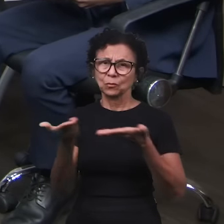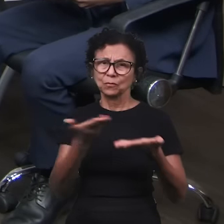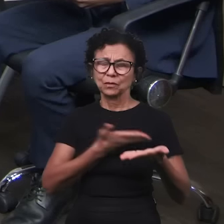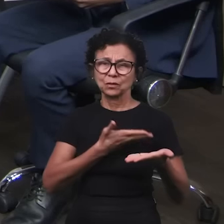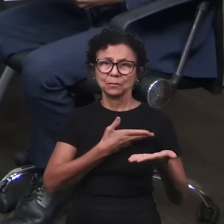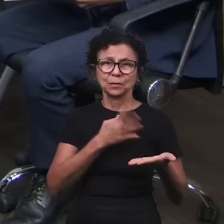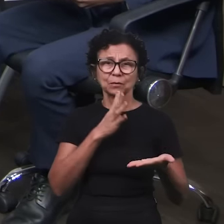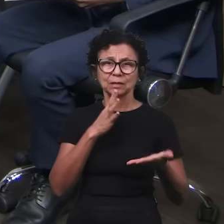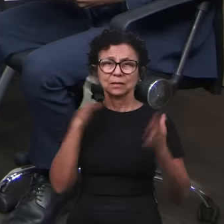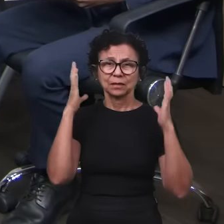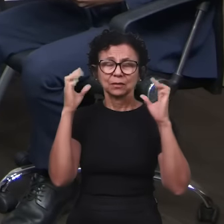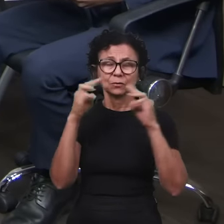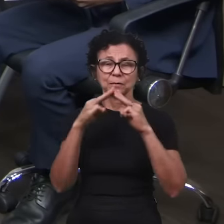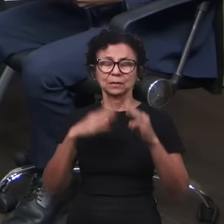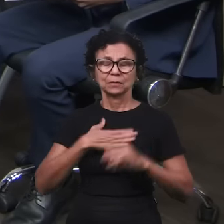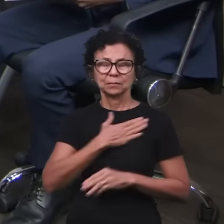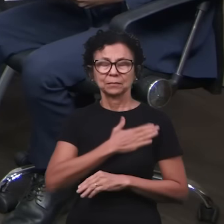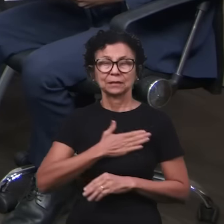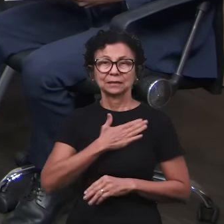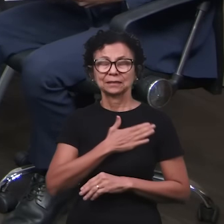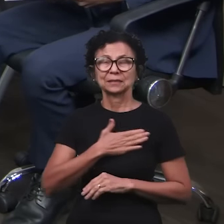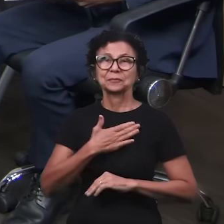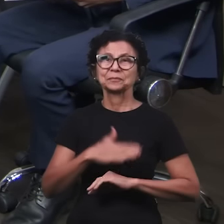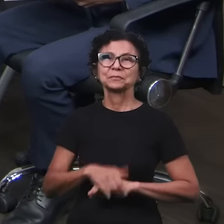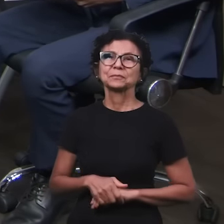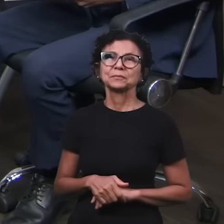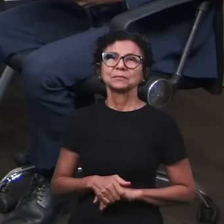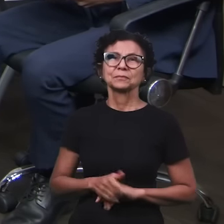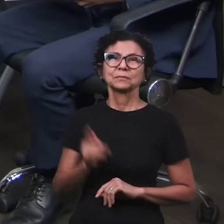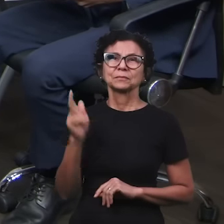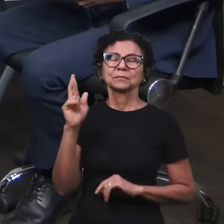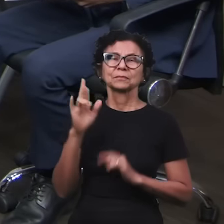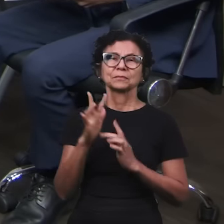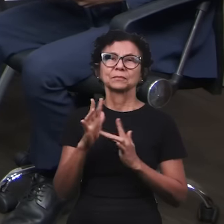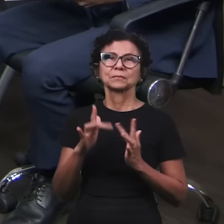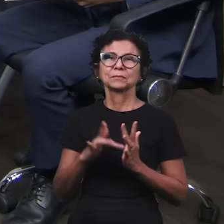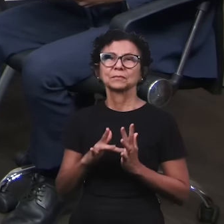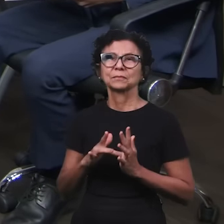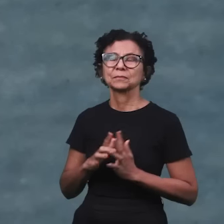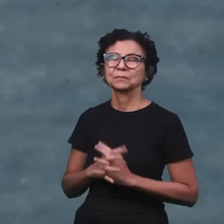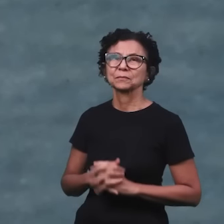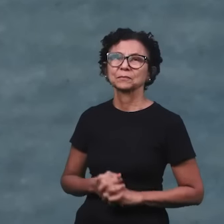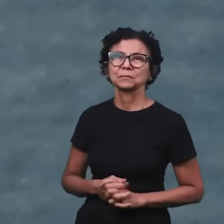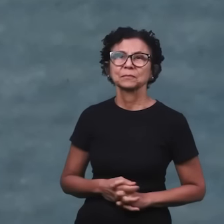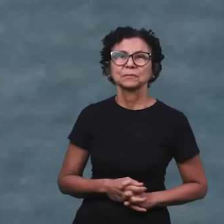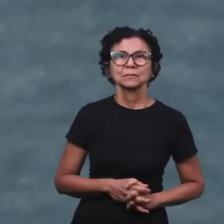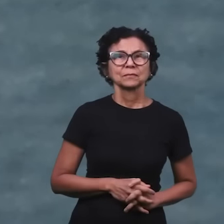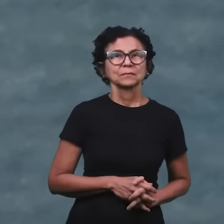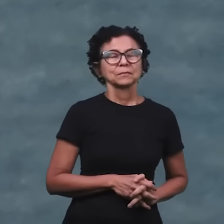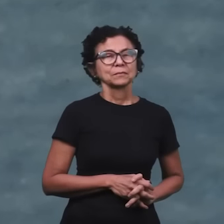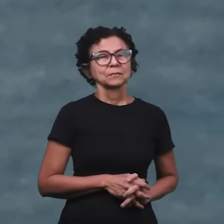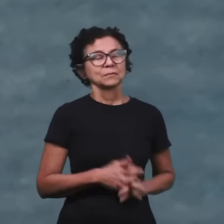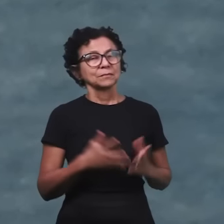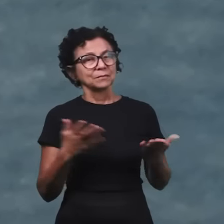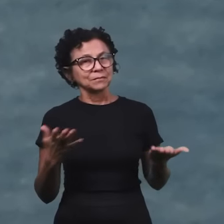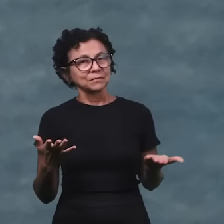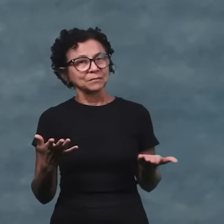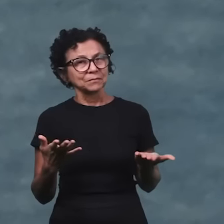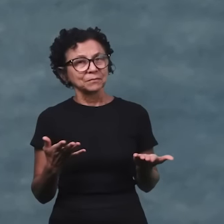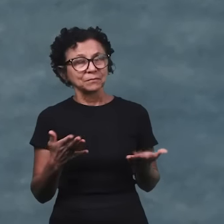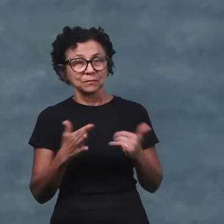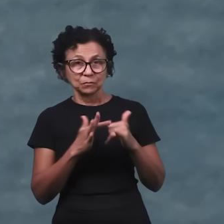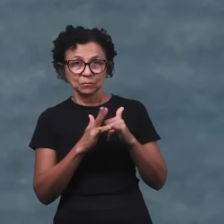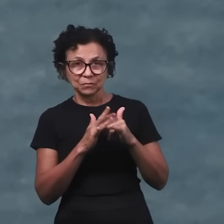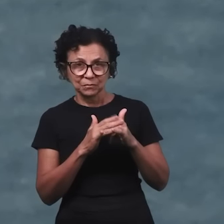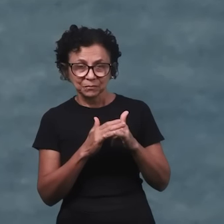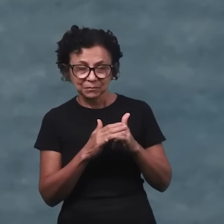passear, venham conhecer a Rádio Manaim. É um prazer receber vocês aqui, tá certo? A paz do Senhor para vocês. Muito bem, você que está nos assistindo, se estiver